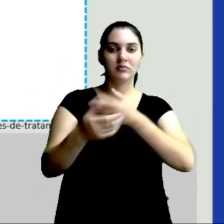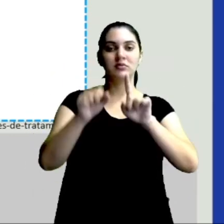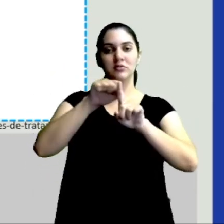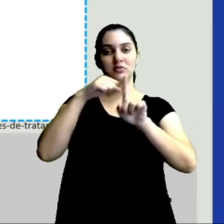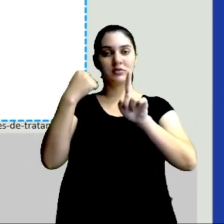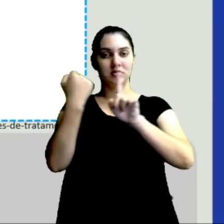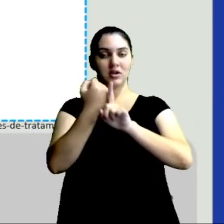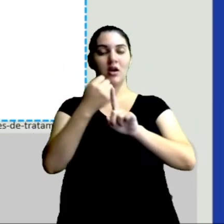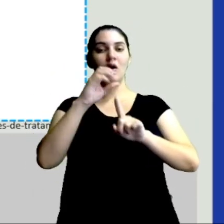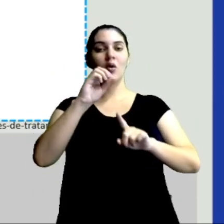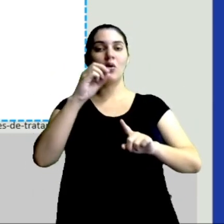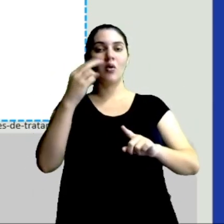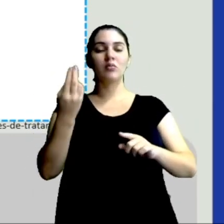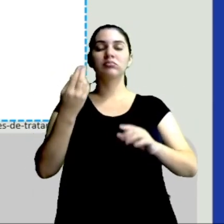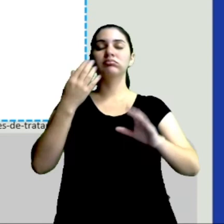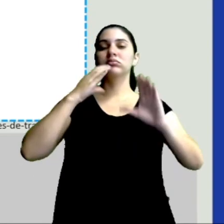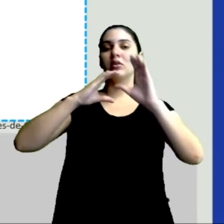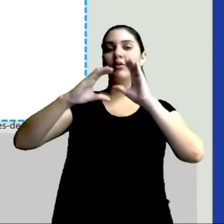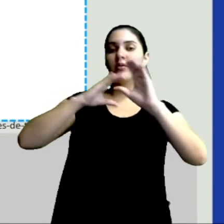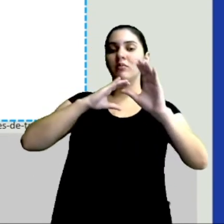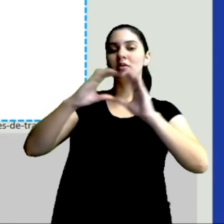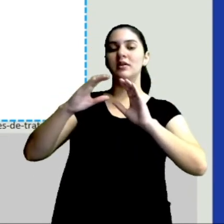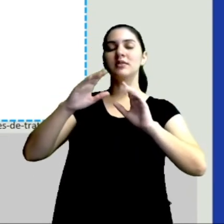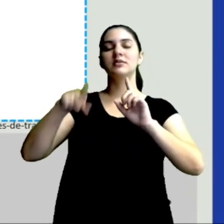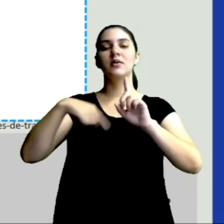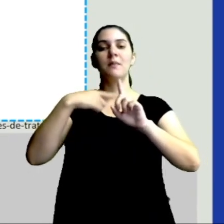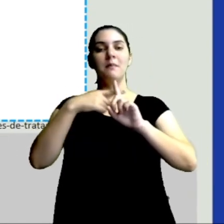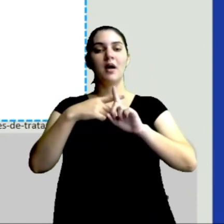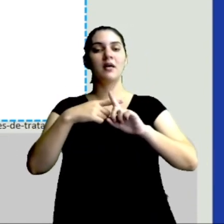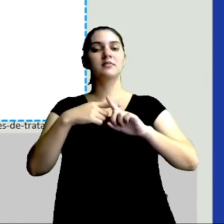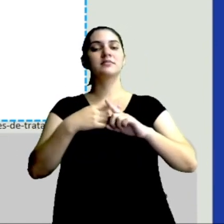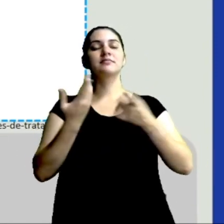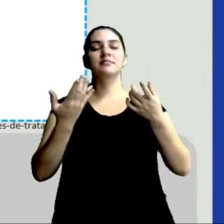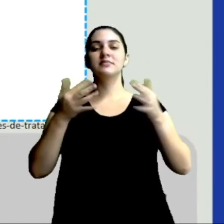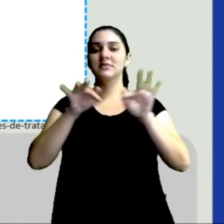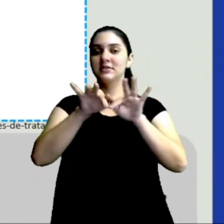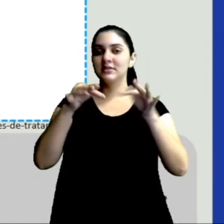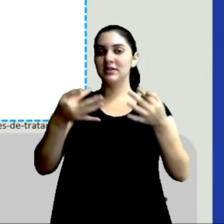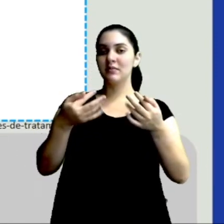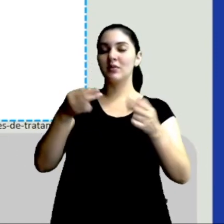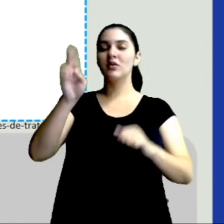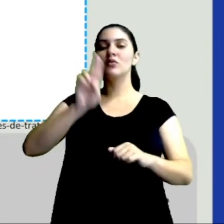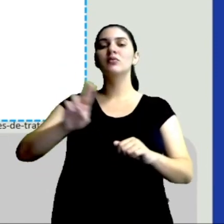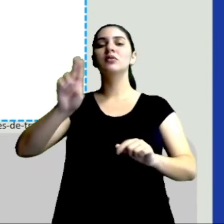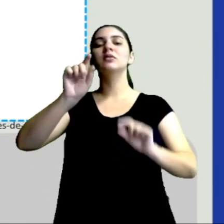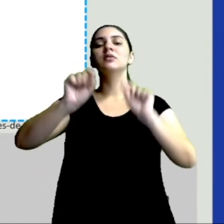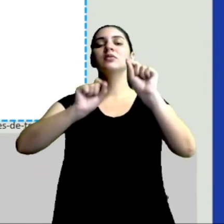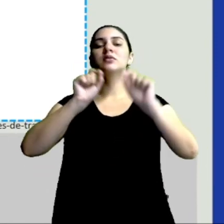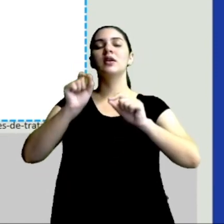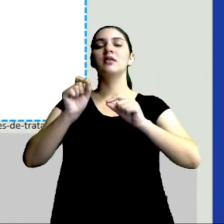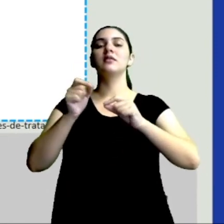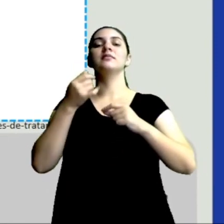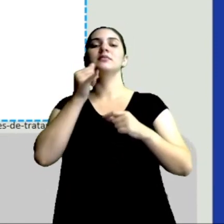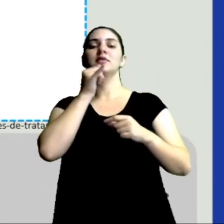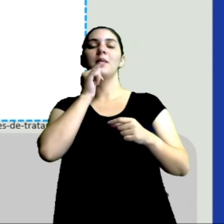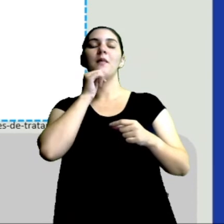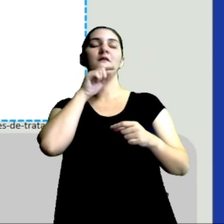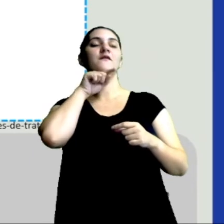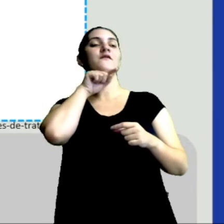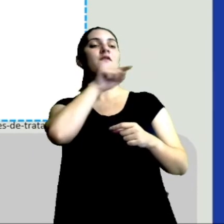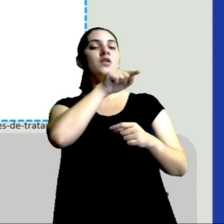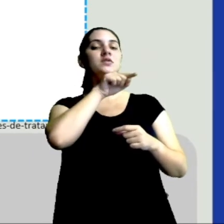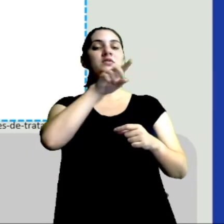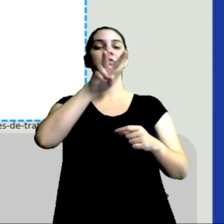emissor. Nesse caso é uma comunicação mais informal e por isso utiliza-se as formas de tratamento você